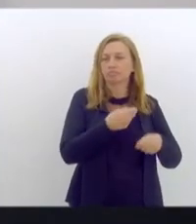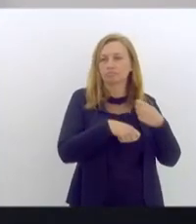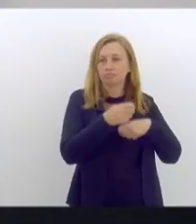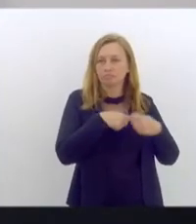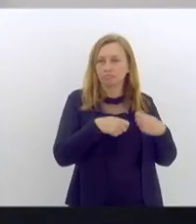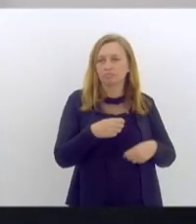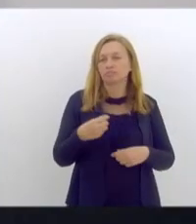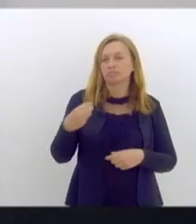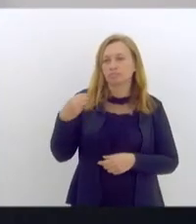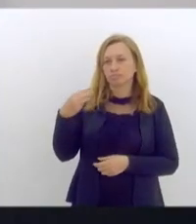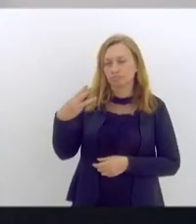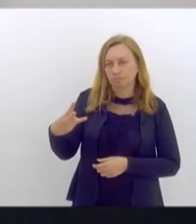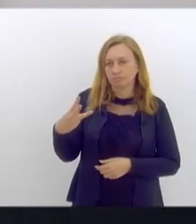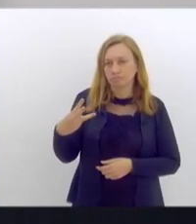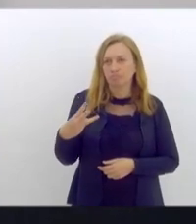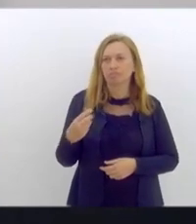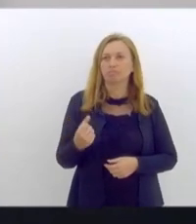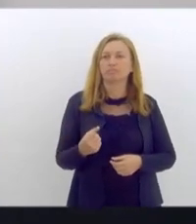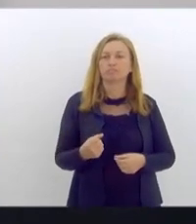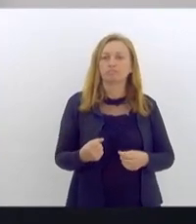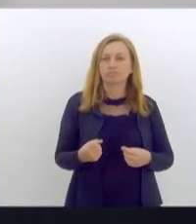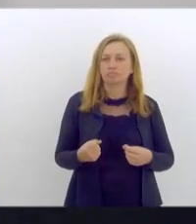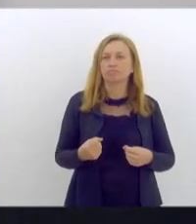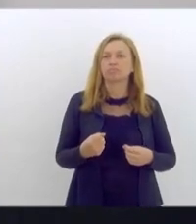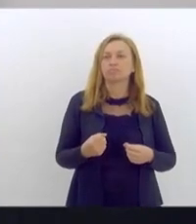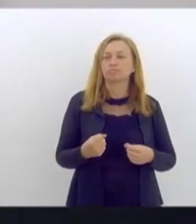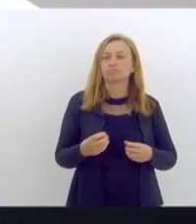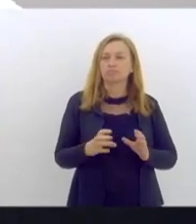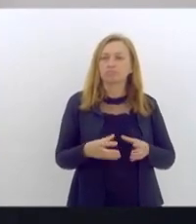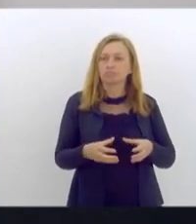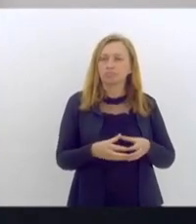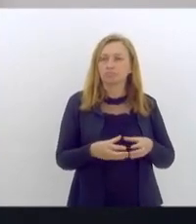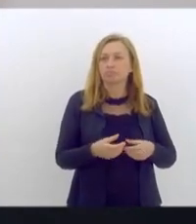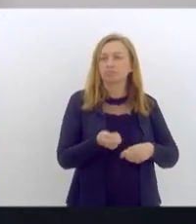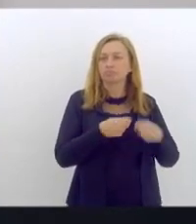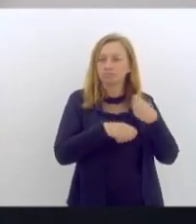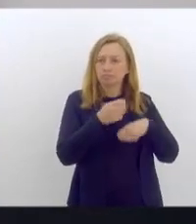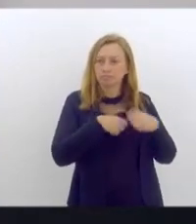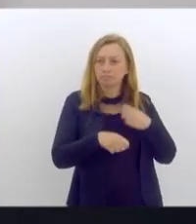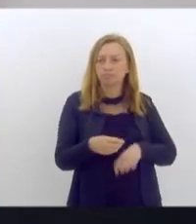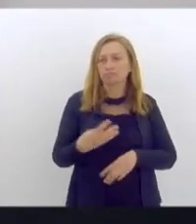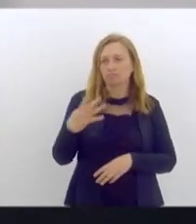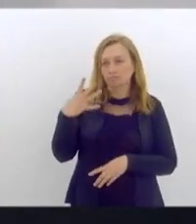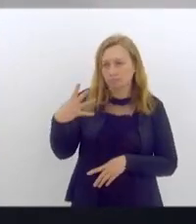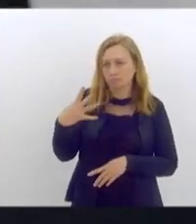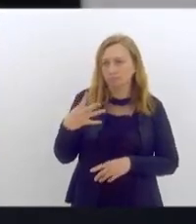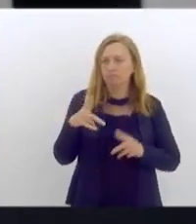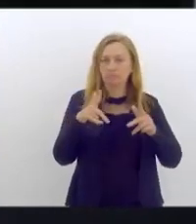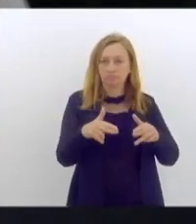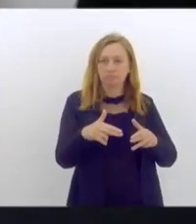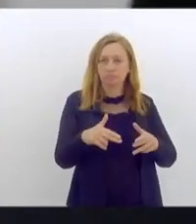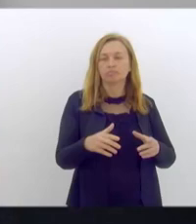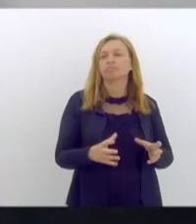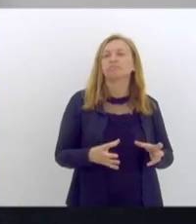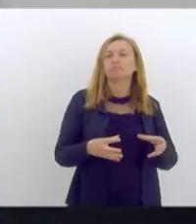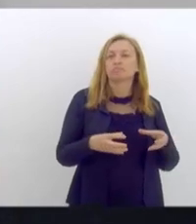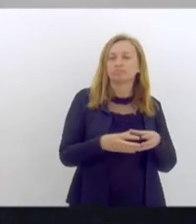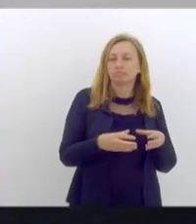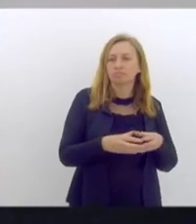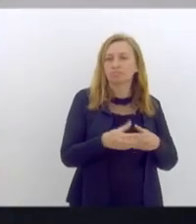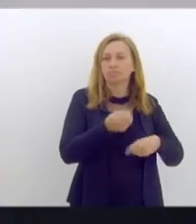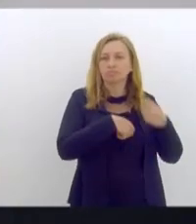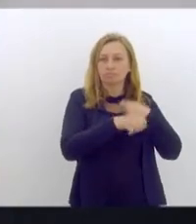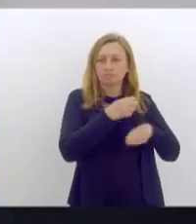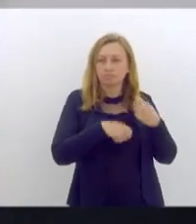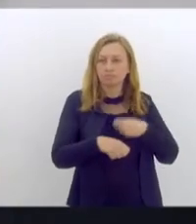A3 é a três da comissão de Economia a quatro é a onda comissão de